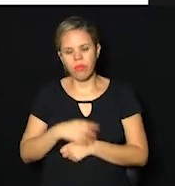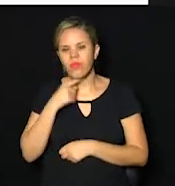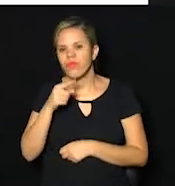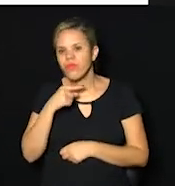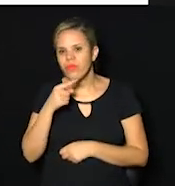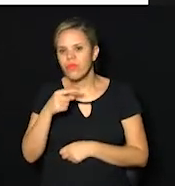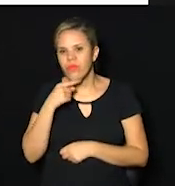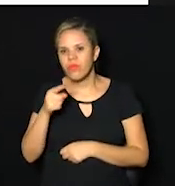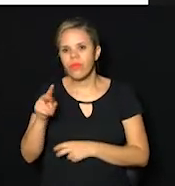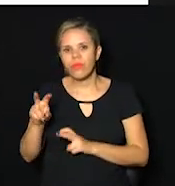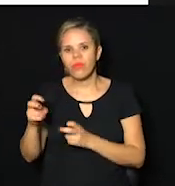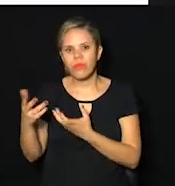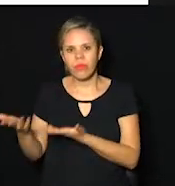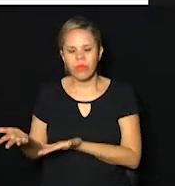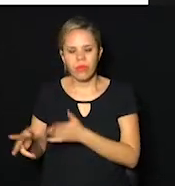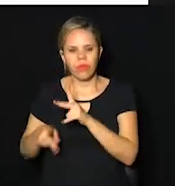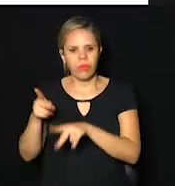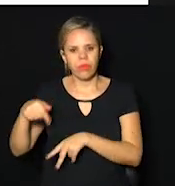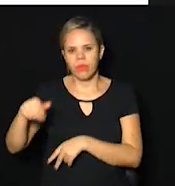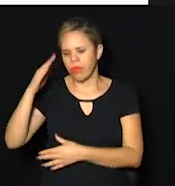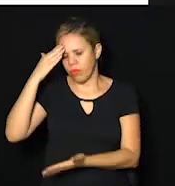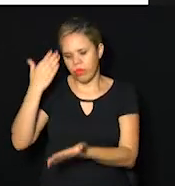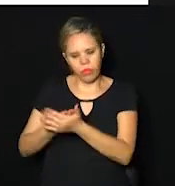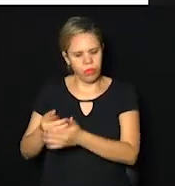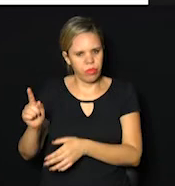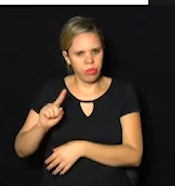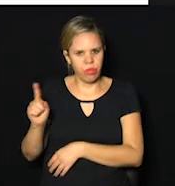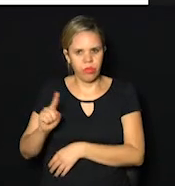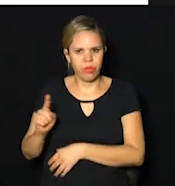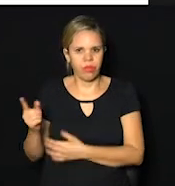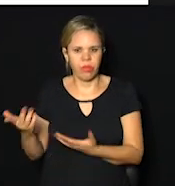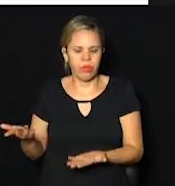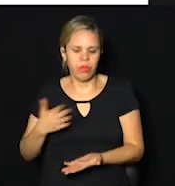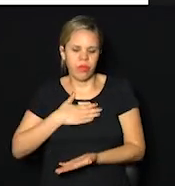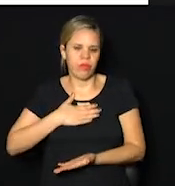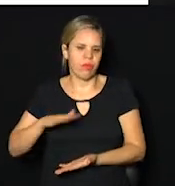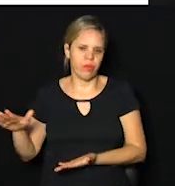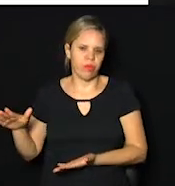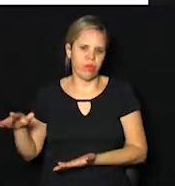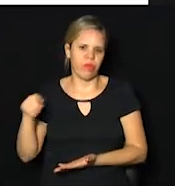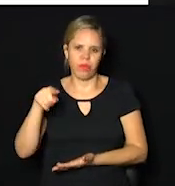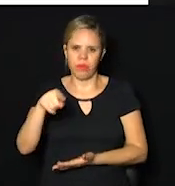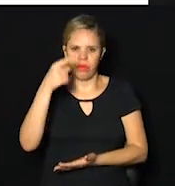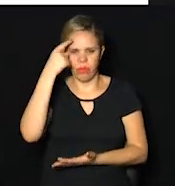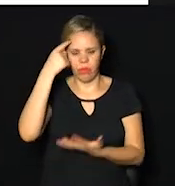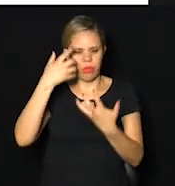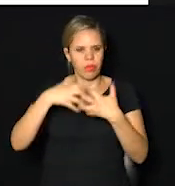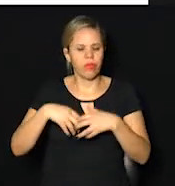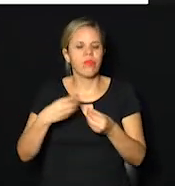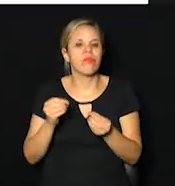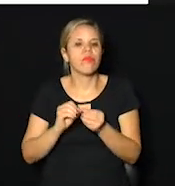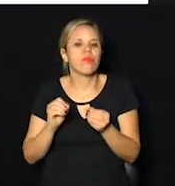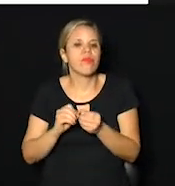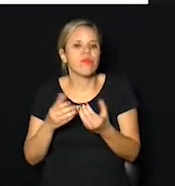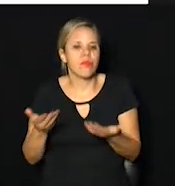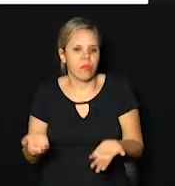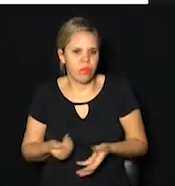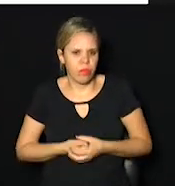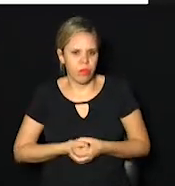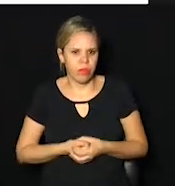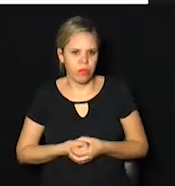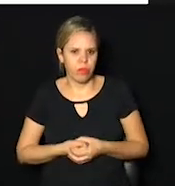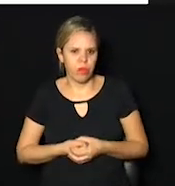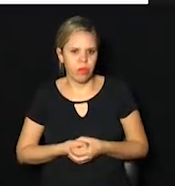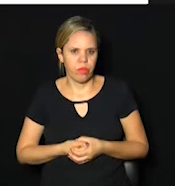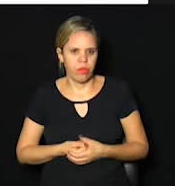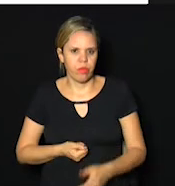questionamentos sobre isso. As pessoas não acreditam ou não gostam daquilo que você pensa. Como é que você faria